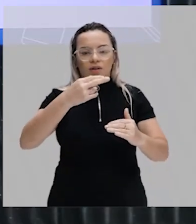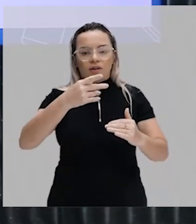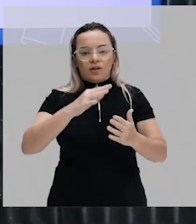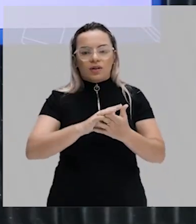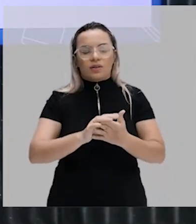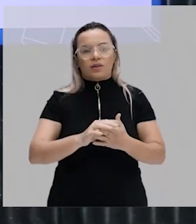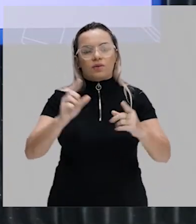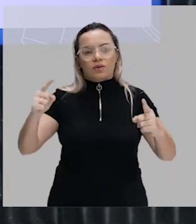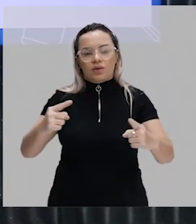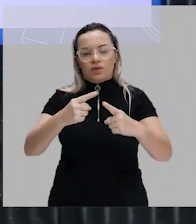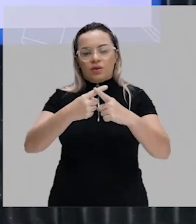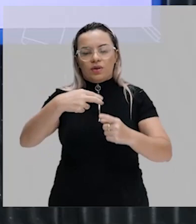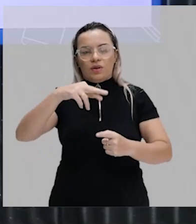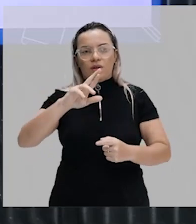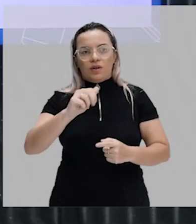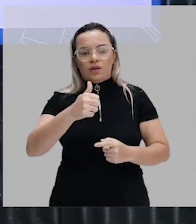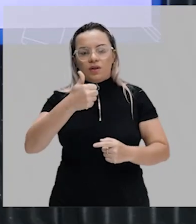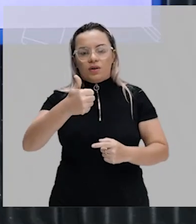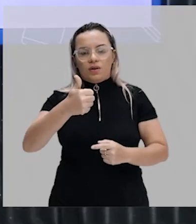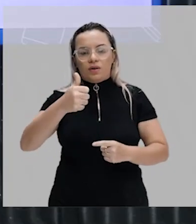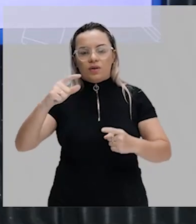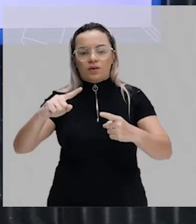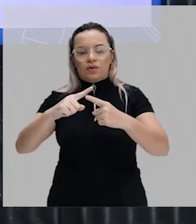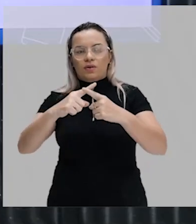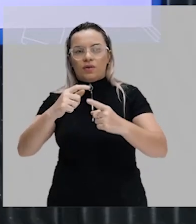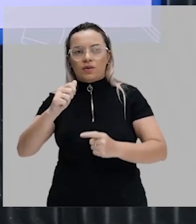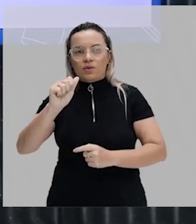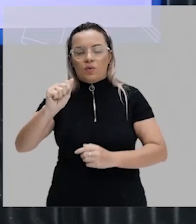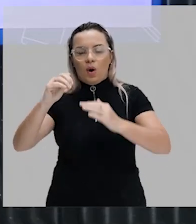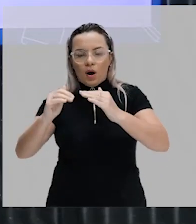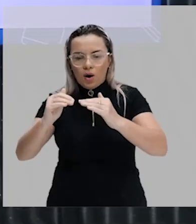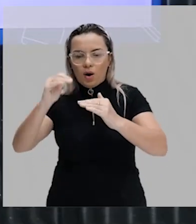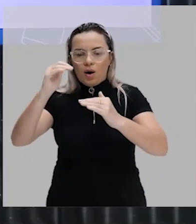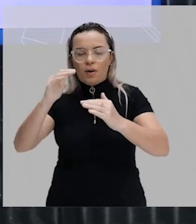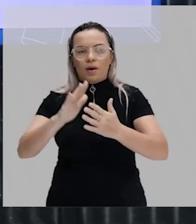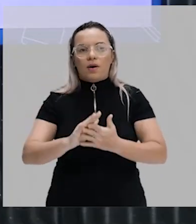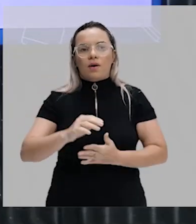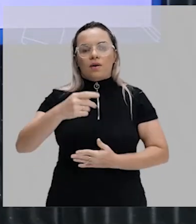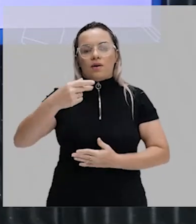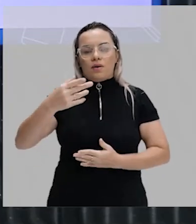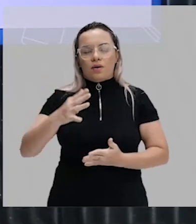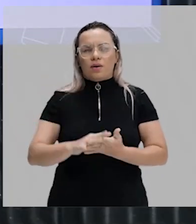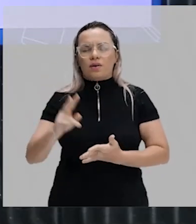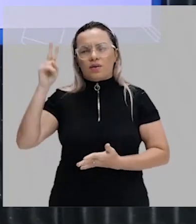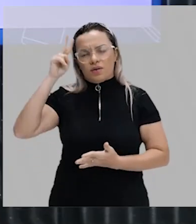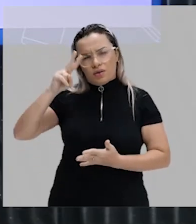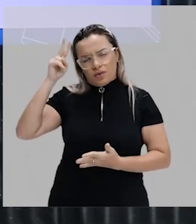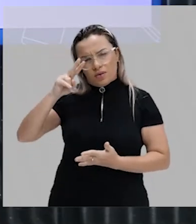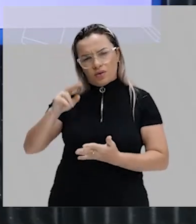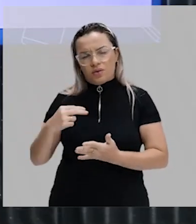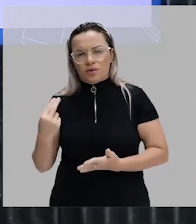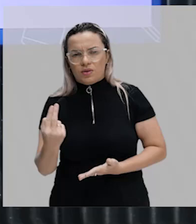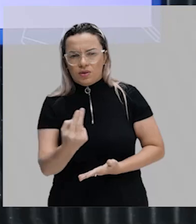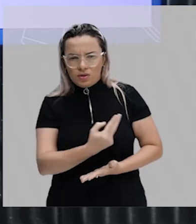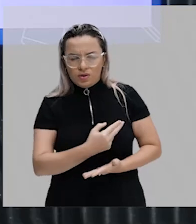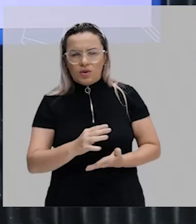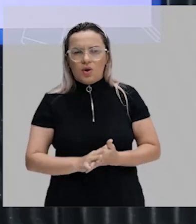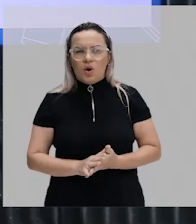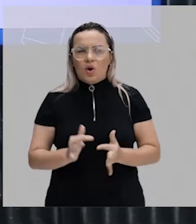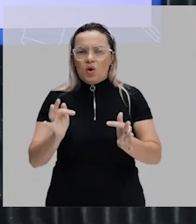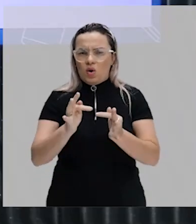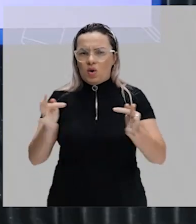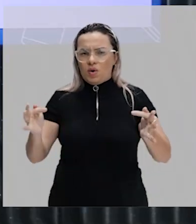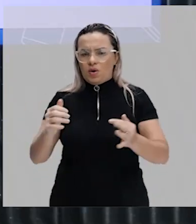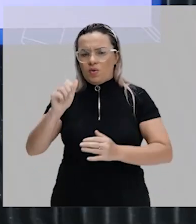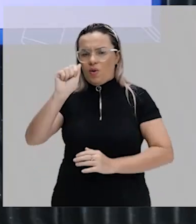a multiplicação do R1 pelo próprio aumento, né? R1 vezes A. Lembra que nós colocamos uma formulazinha para o